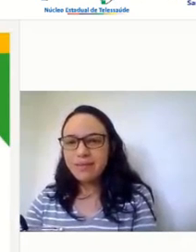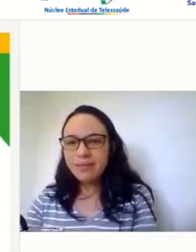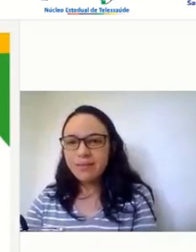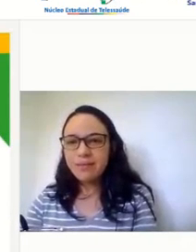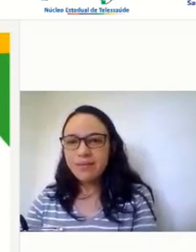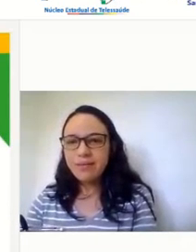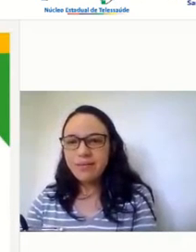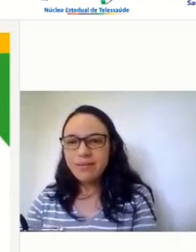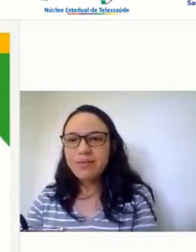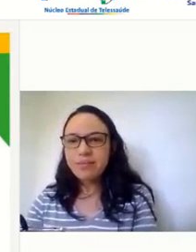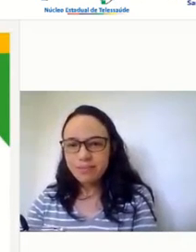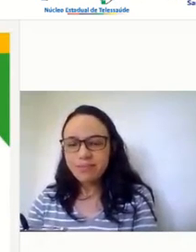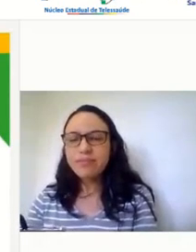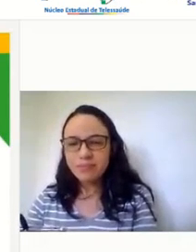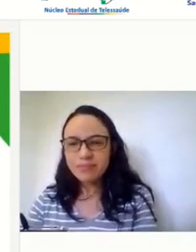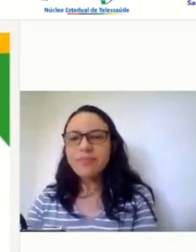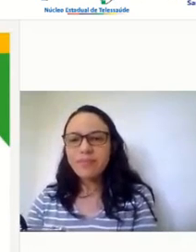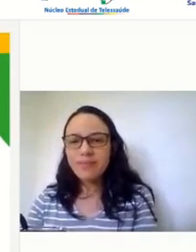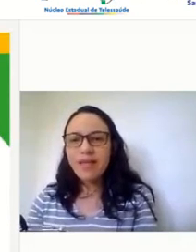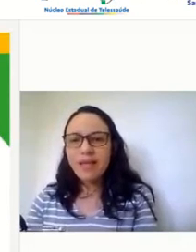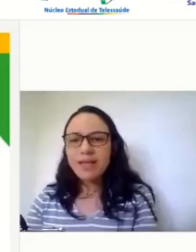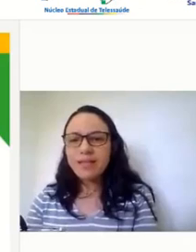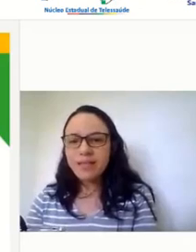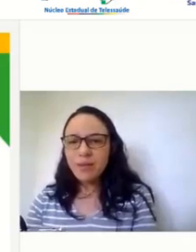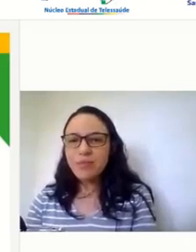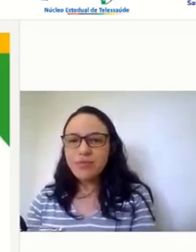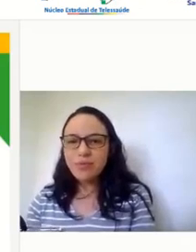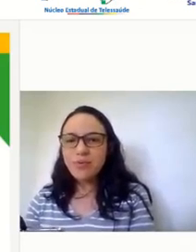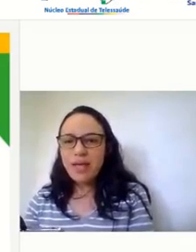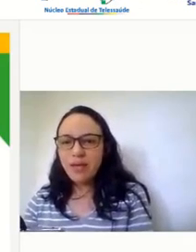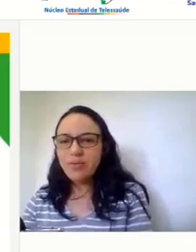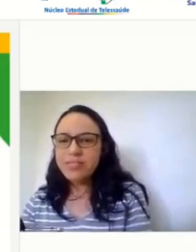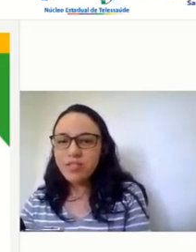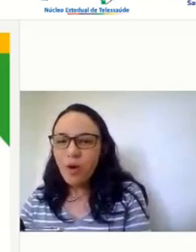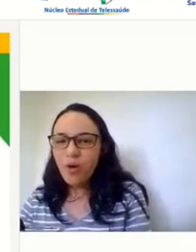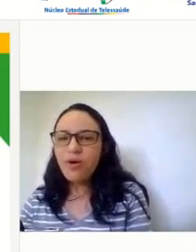o interno os idosos né